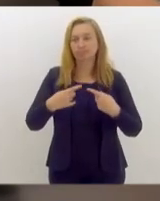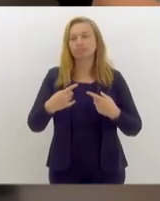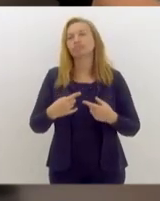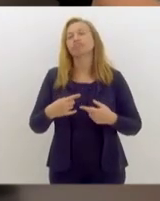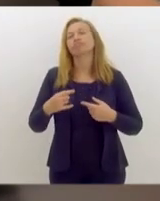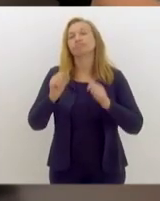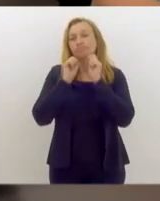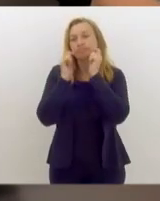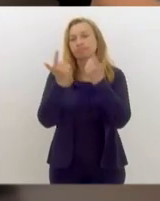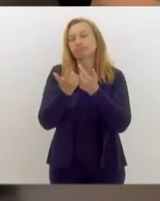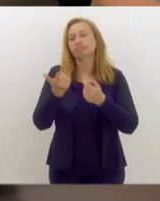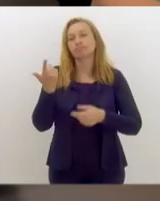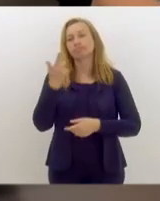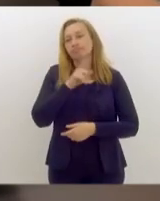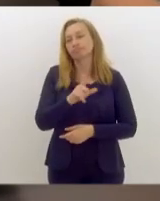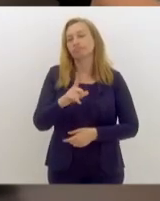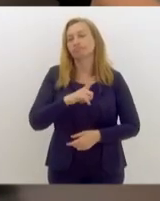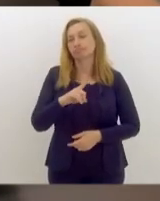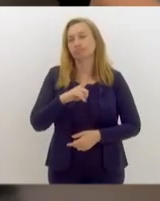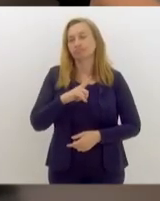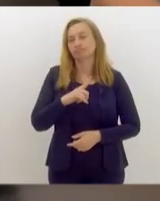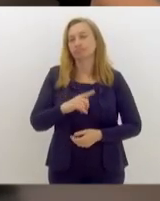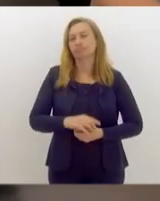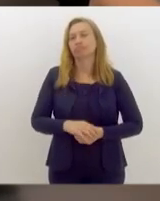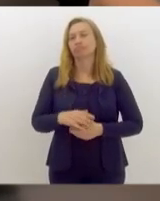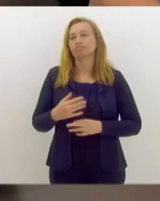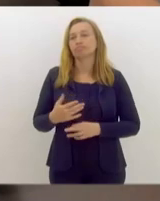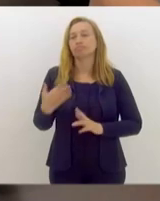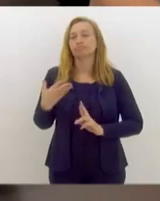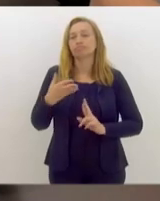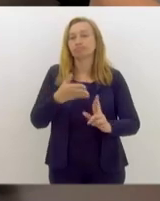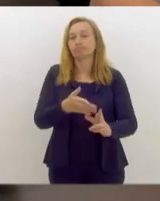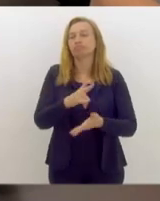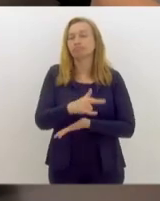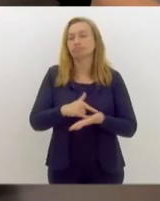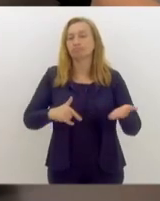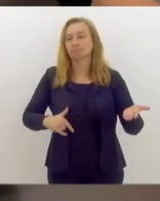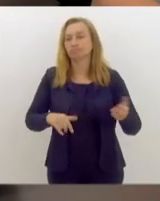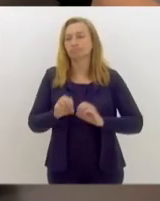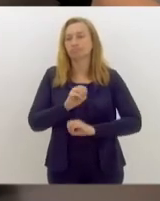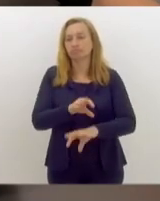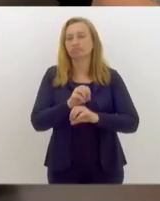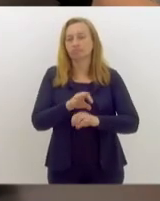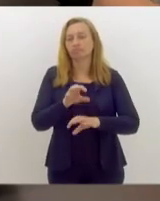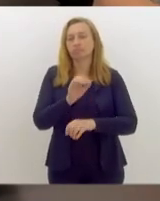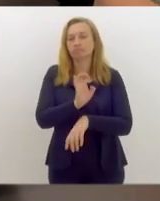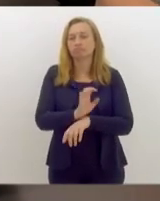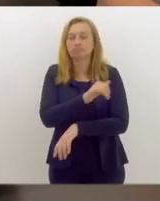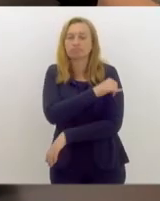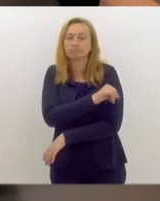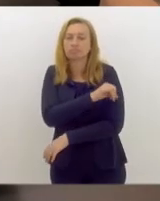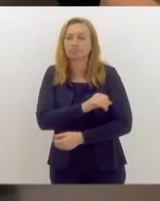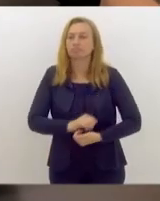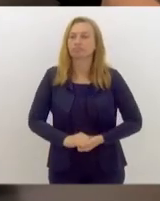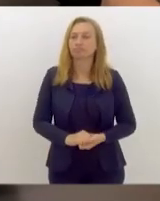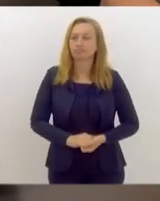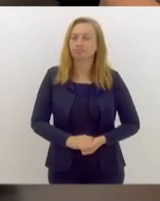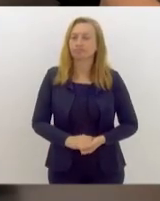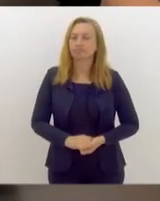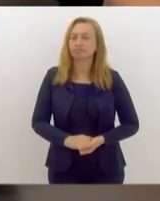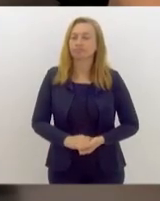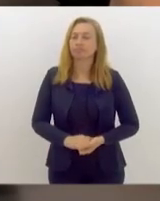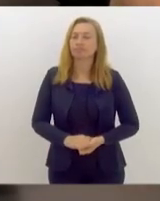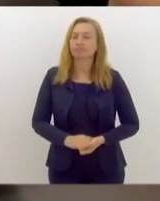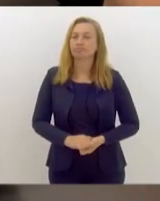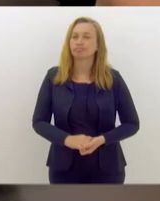para a gente conseguir ter um documento referencial para a educação no Estado do Rio de Janeiro. E, dentro